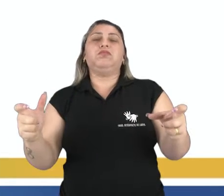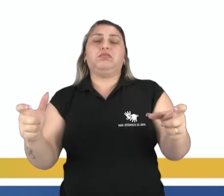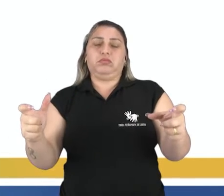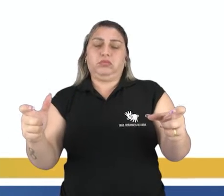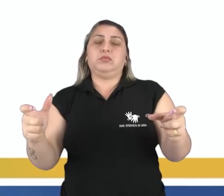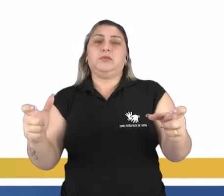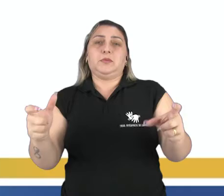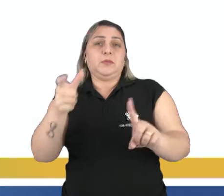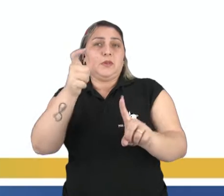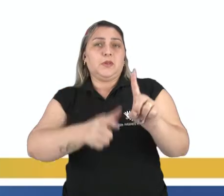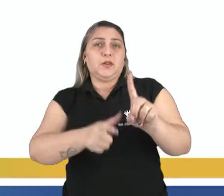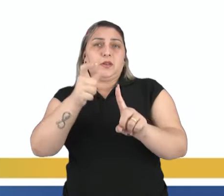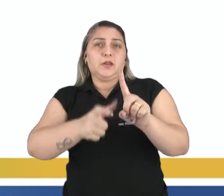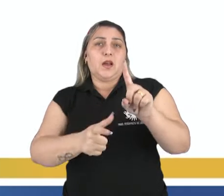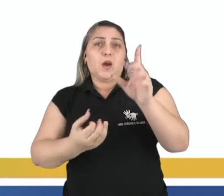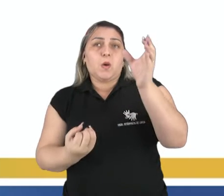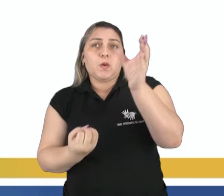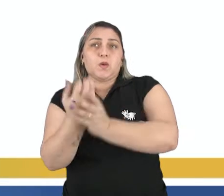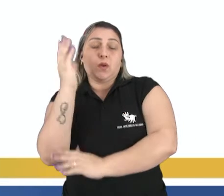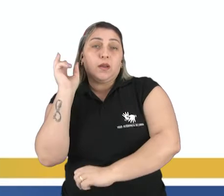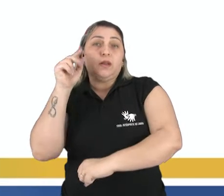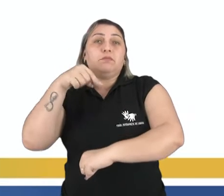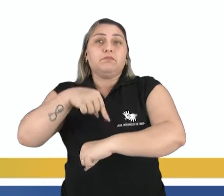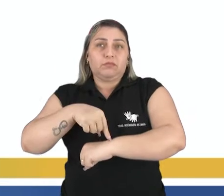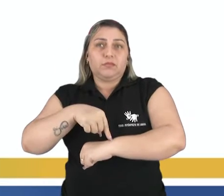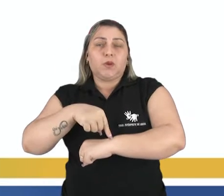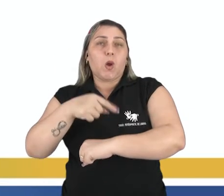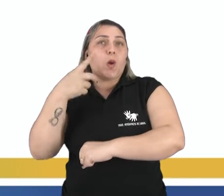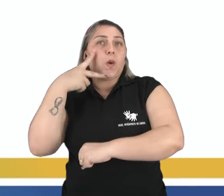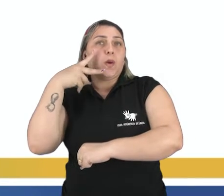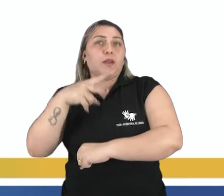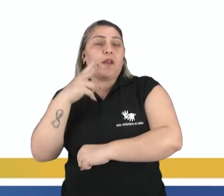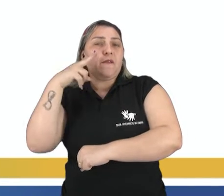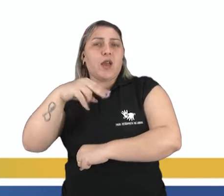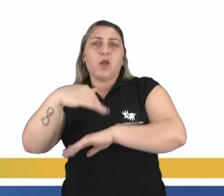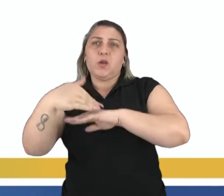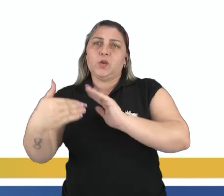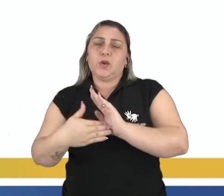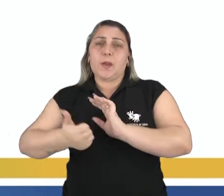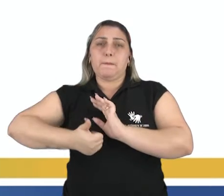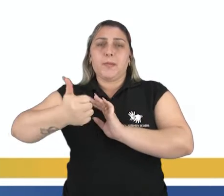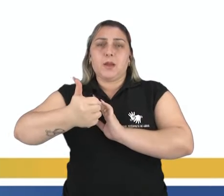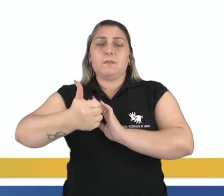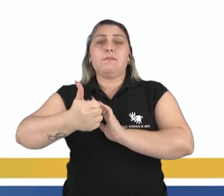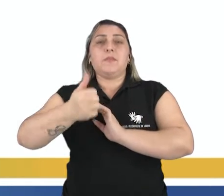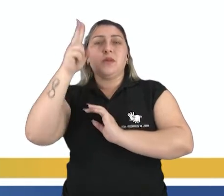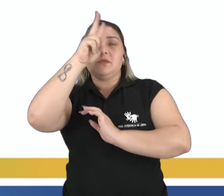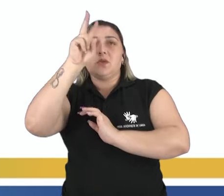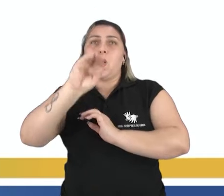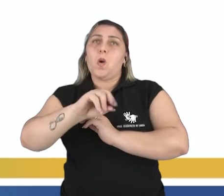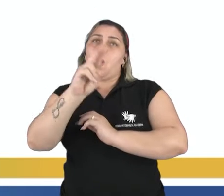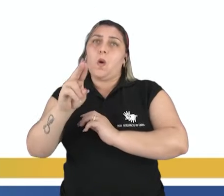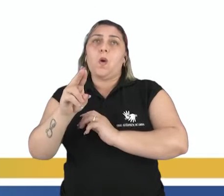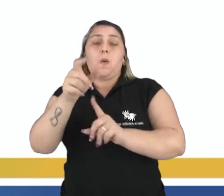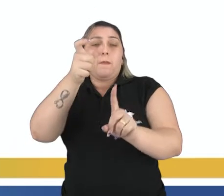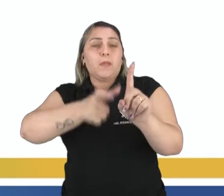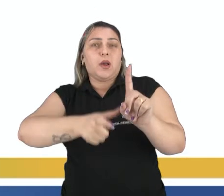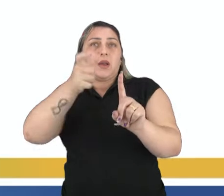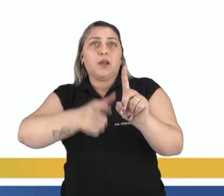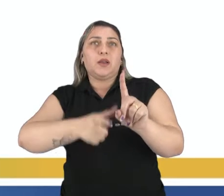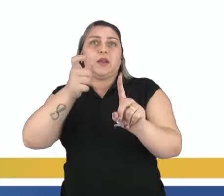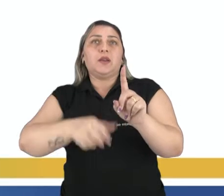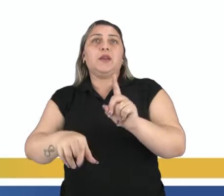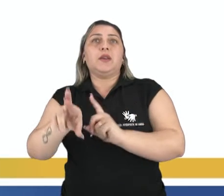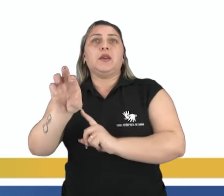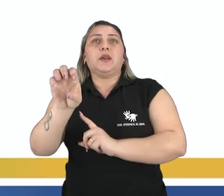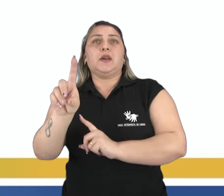aquele personagem previsível, que a gente consegue enxergar o enredo dele todinho dentro da história. Ou ele pode ser personagens redondas,